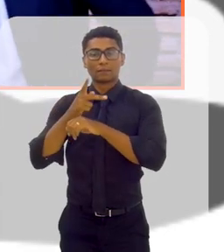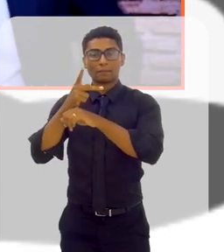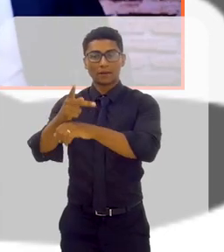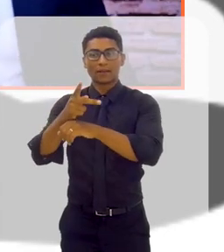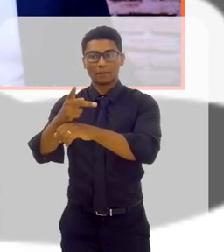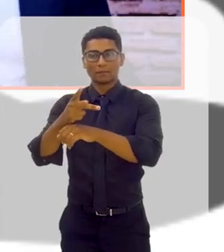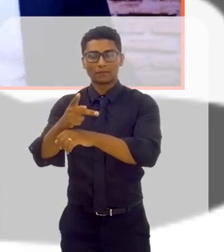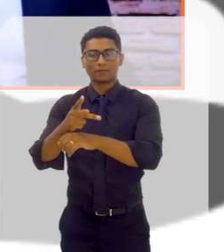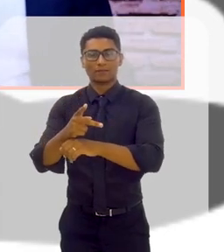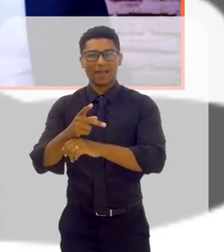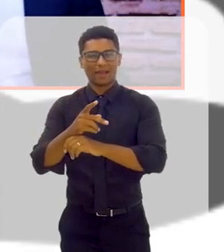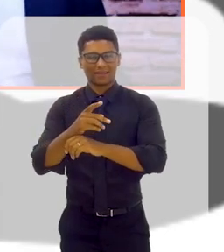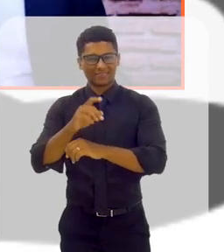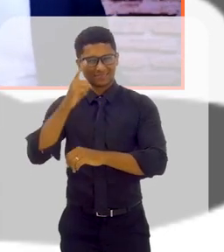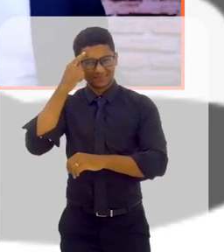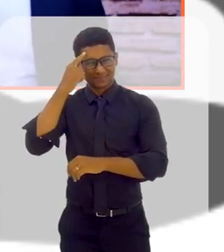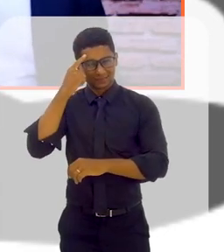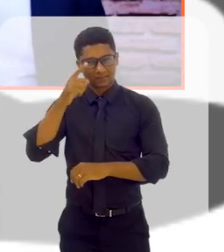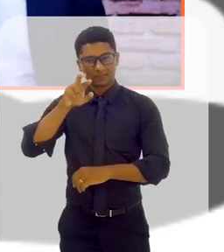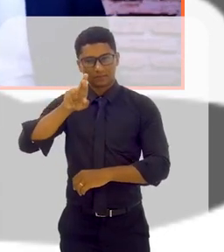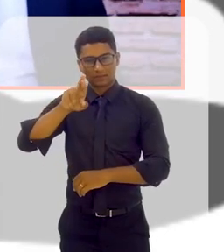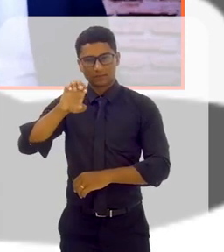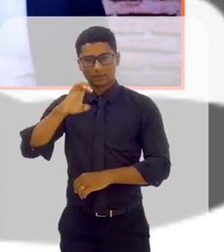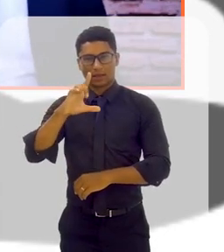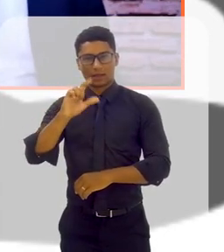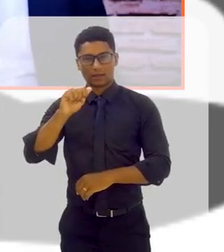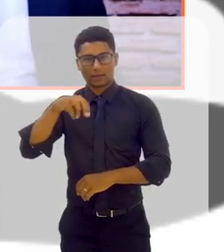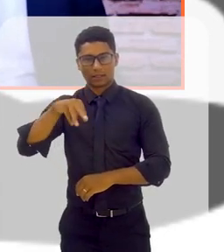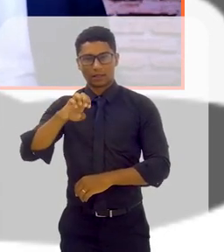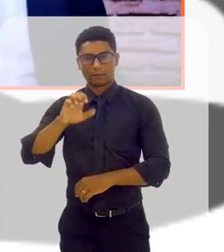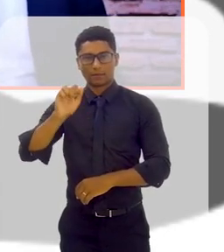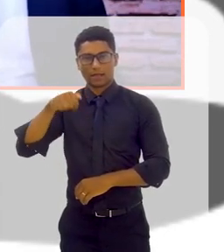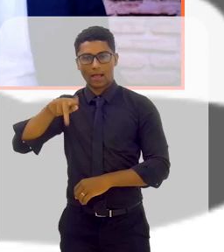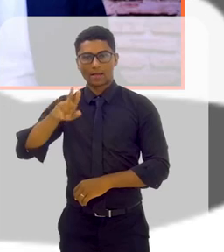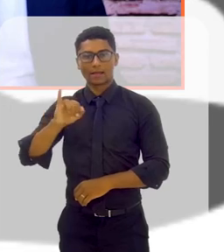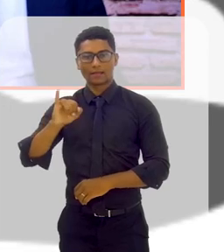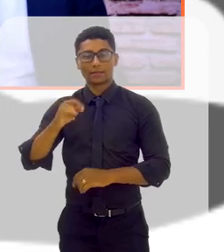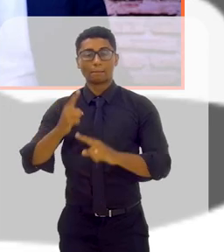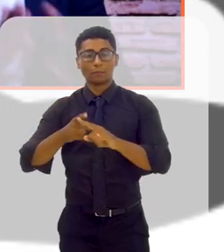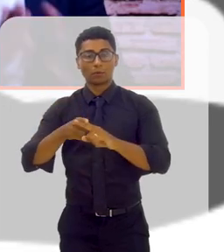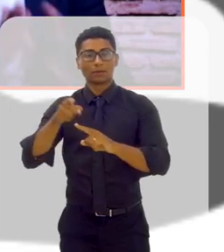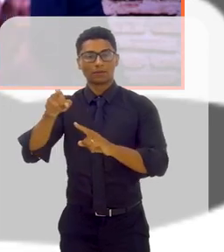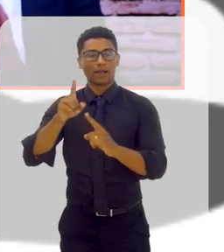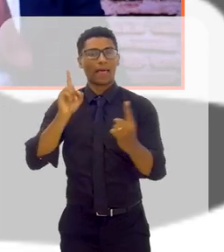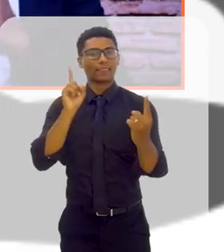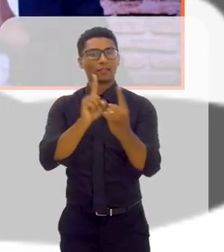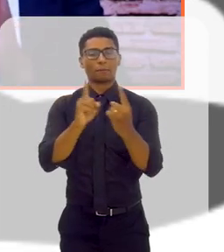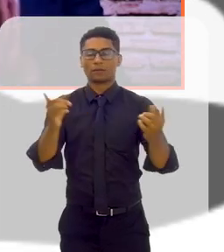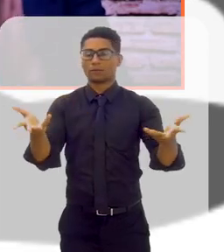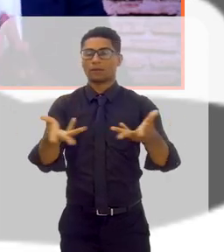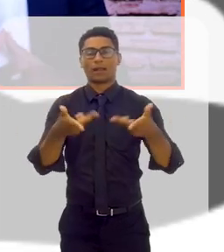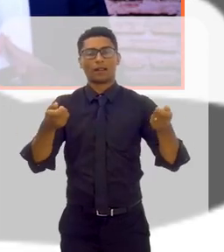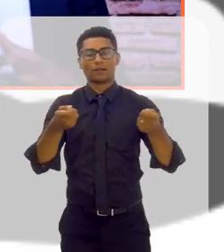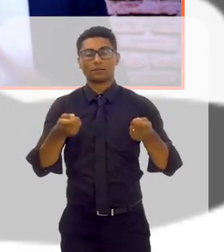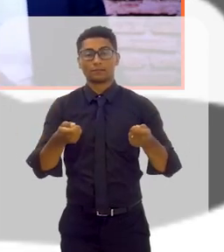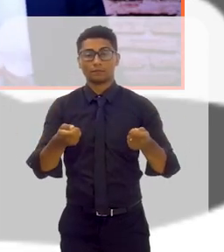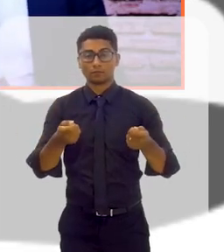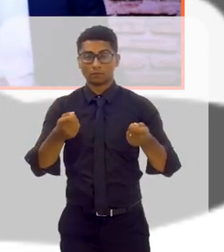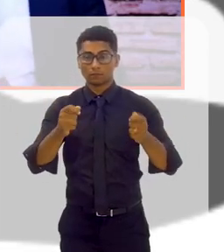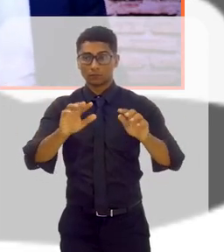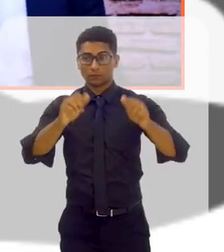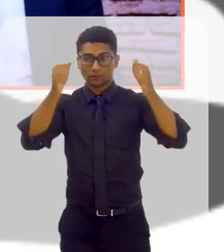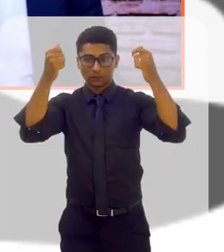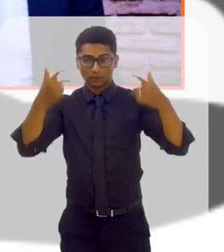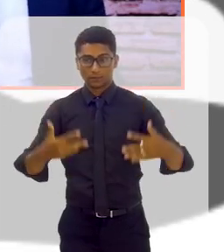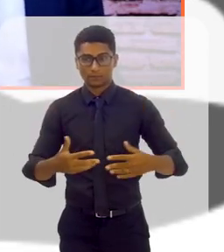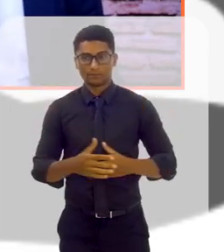prêmio do reclame aqui por Excelência de atendimento e aqui tem uma coisa que eu gostaria de